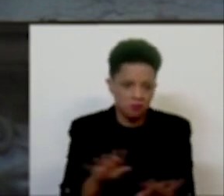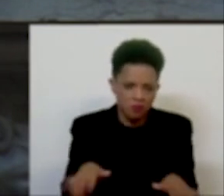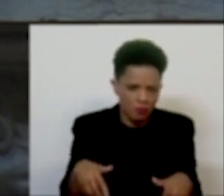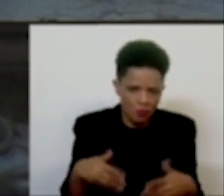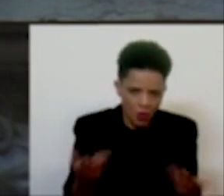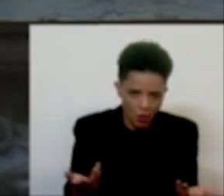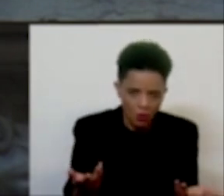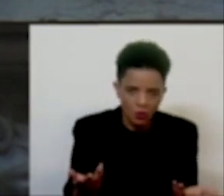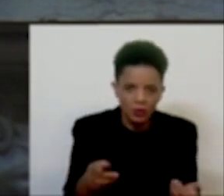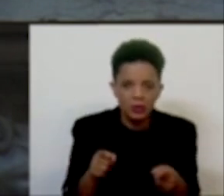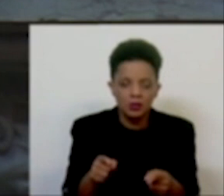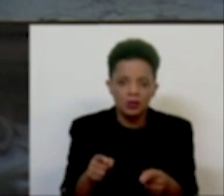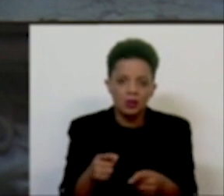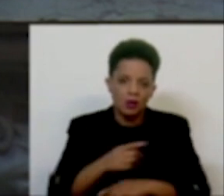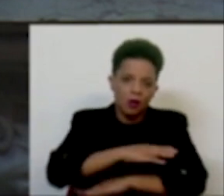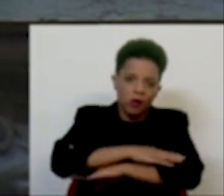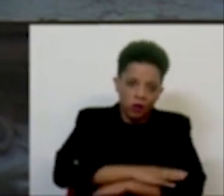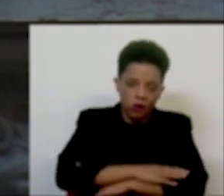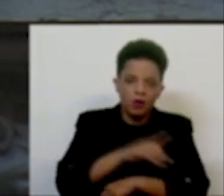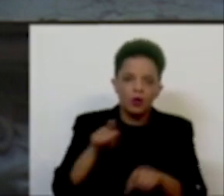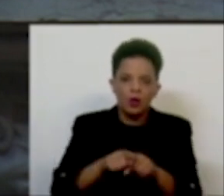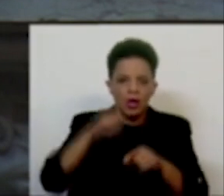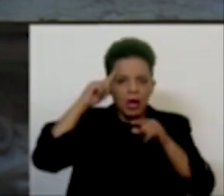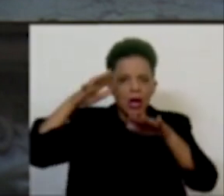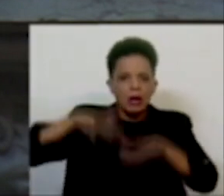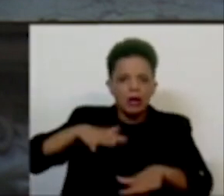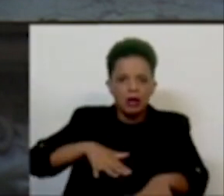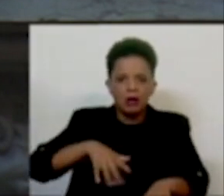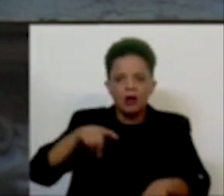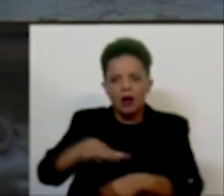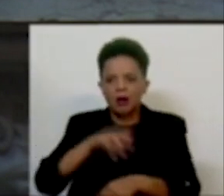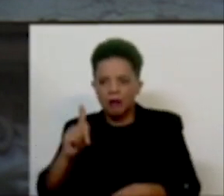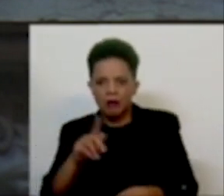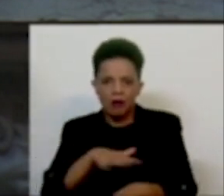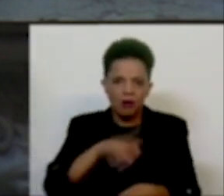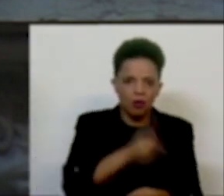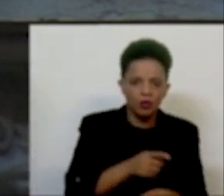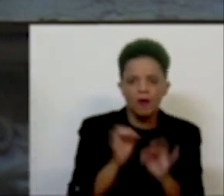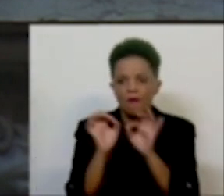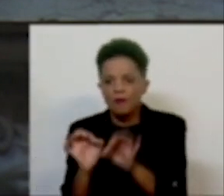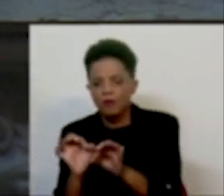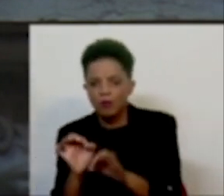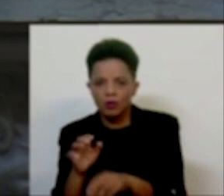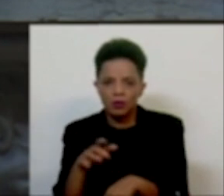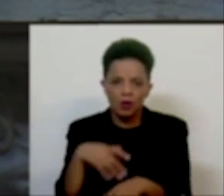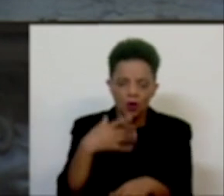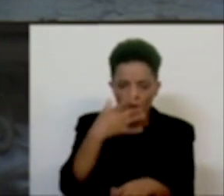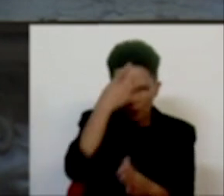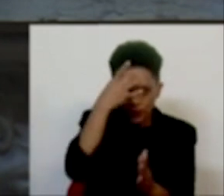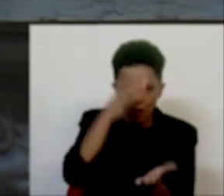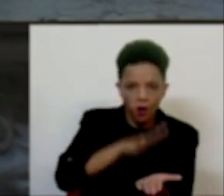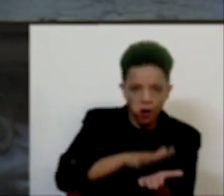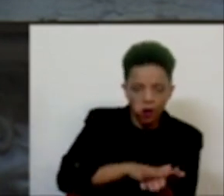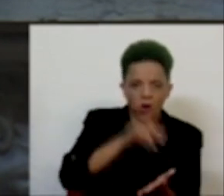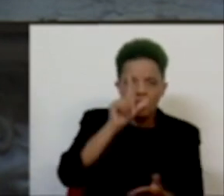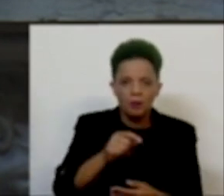forem, está dependente do nível de protesto deste ou daquele setor, do favor da opinião publicada, da percepção